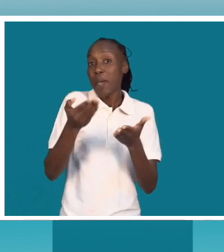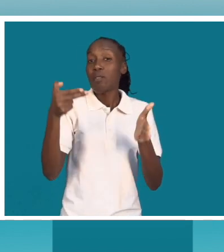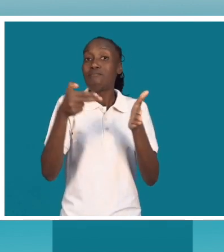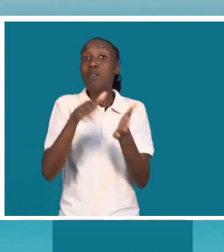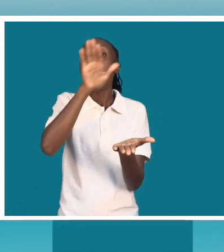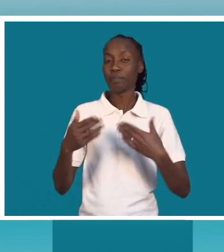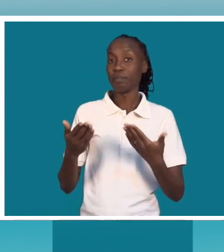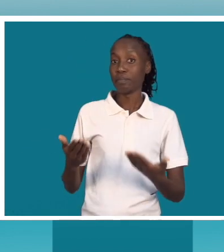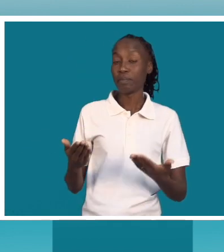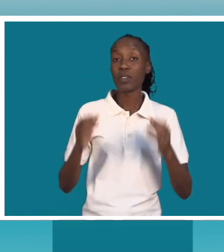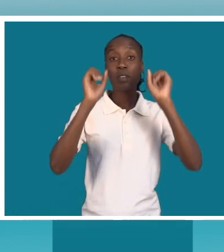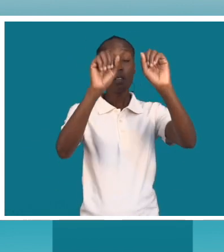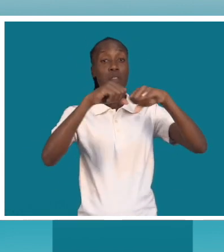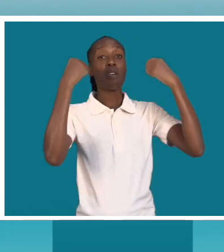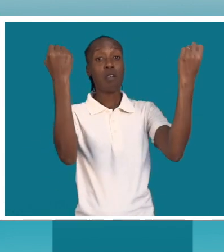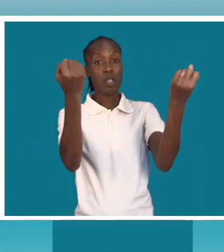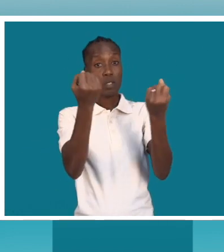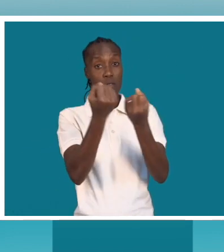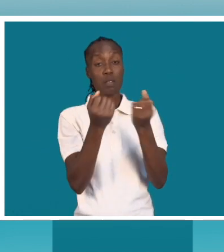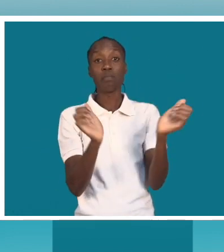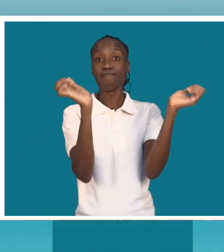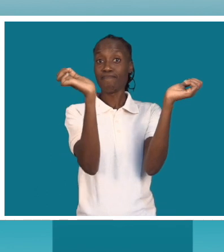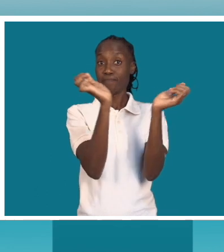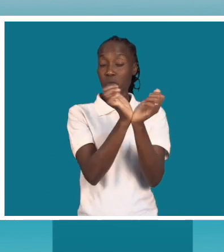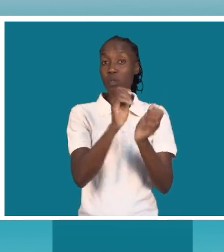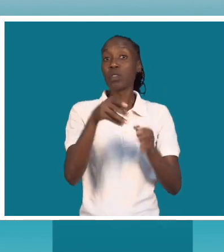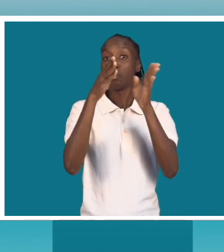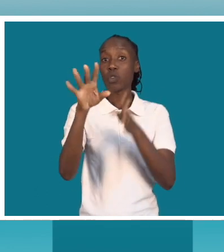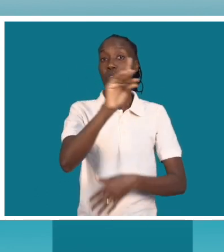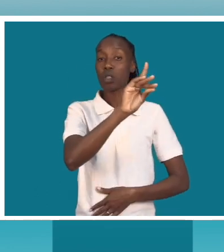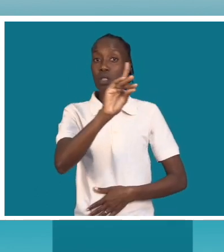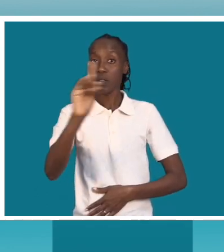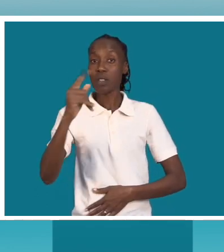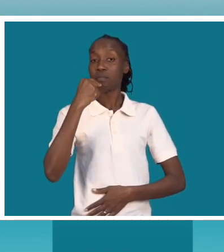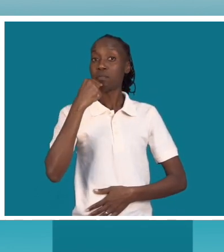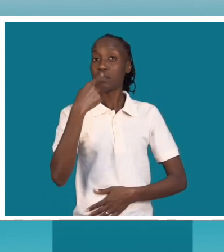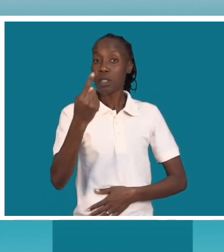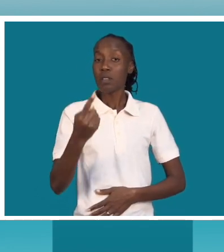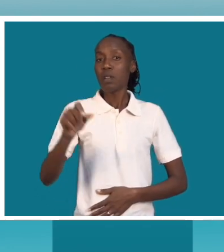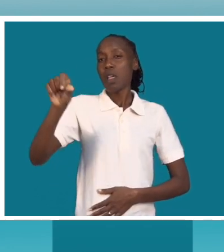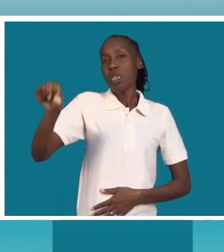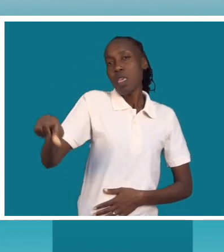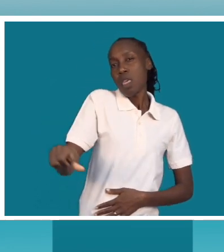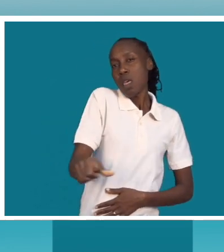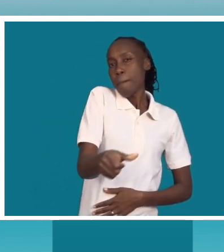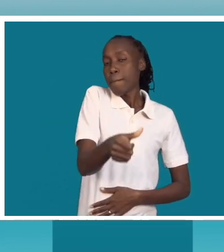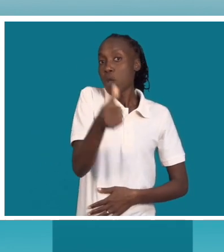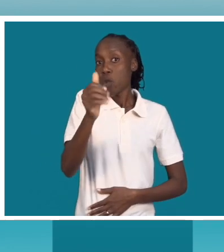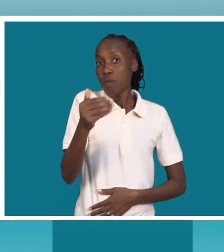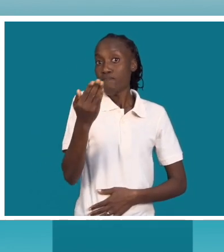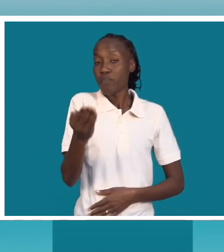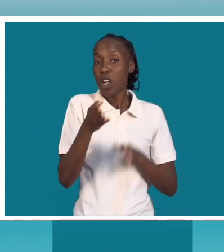localização da base. Por seu turno, a Associação de Reclusos com Deficiência apela à melhoria das